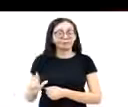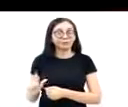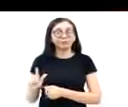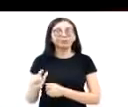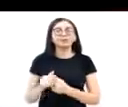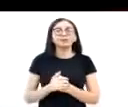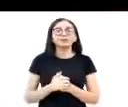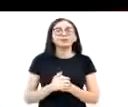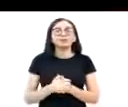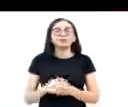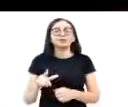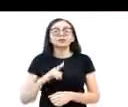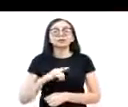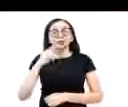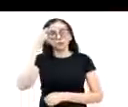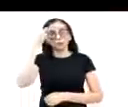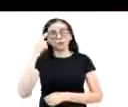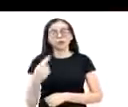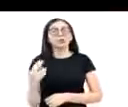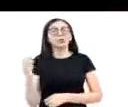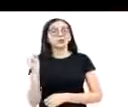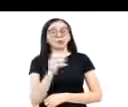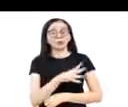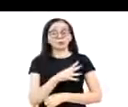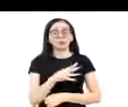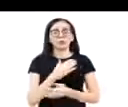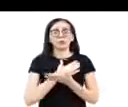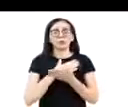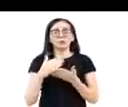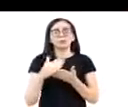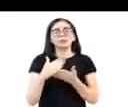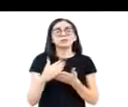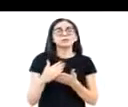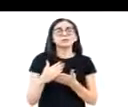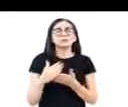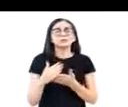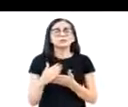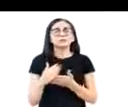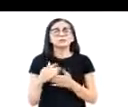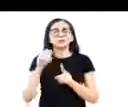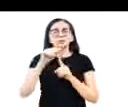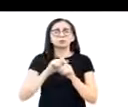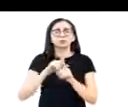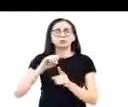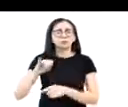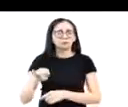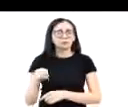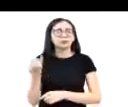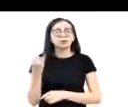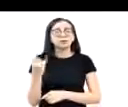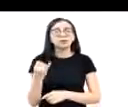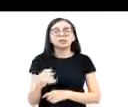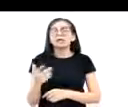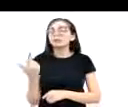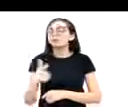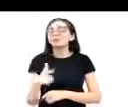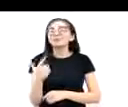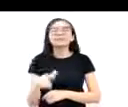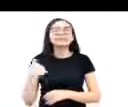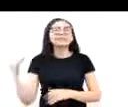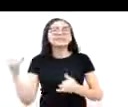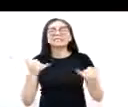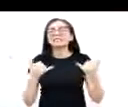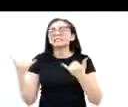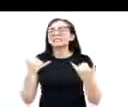janeiro e não tivemos essa continuidade de informações. Então foi tudo